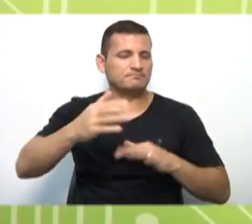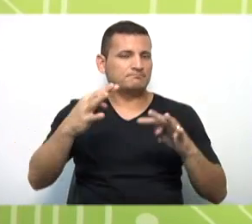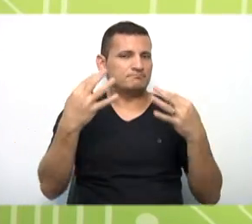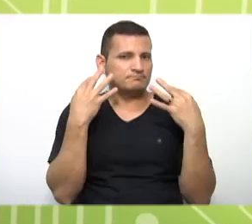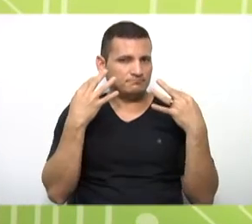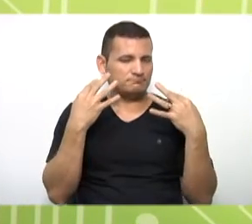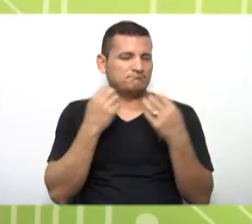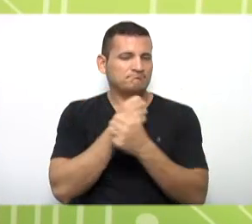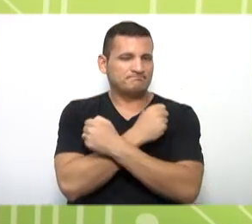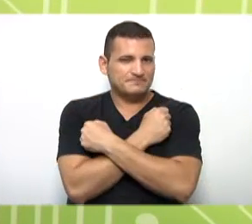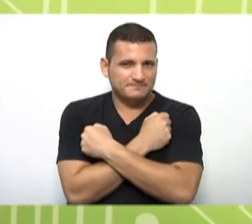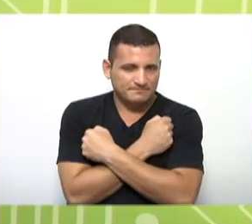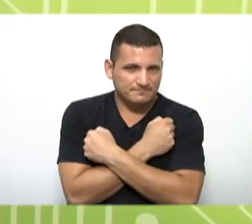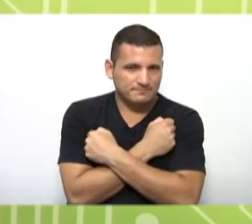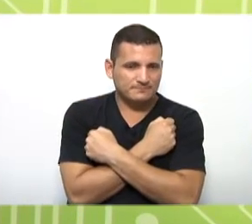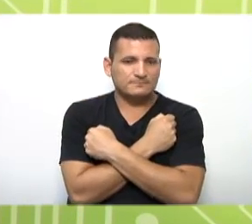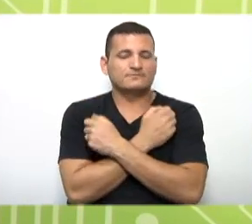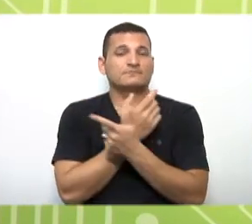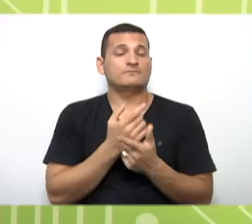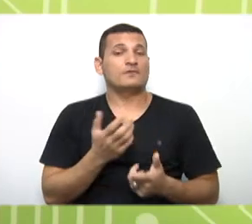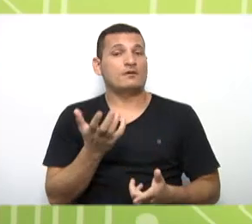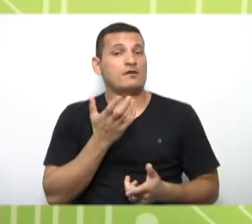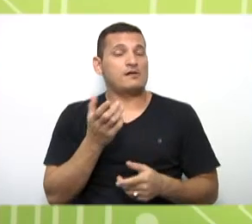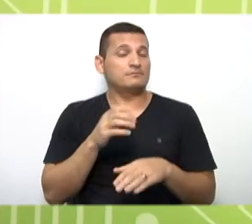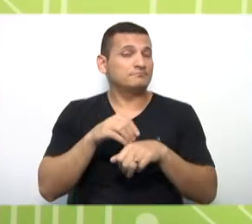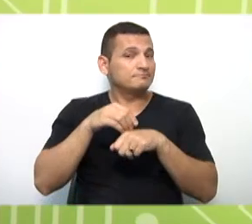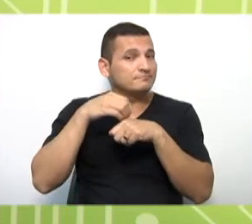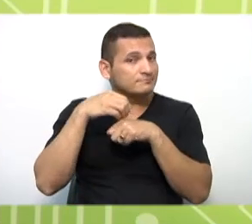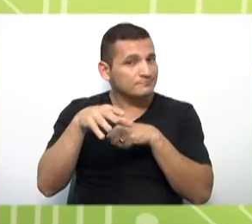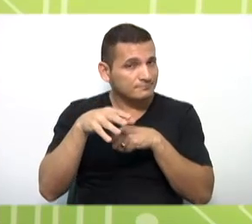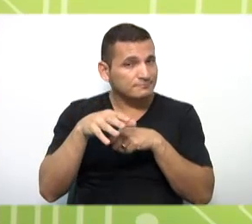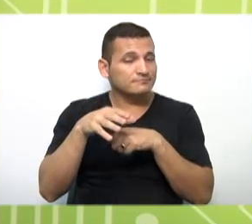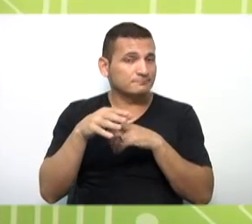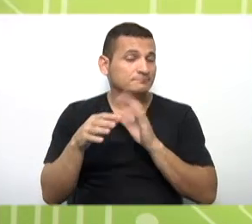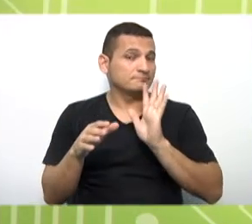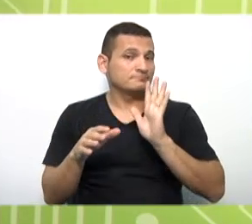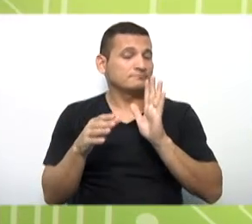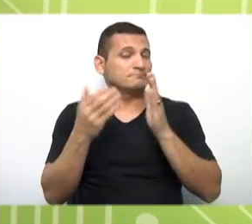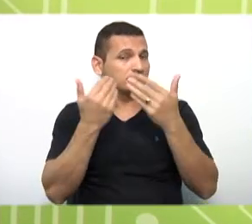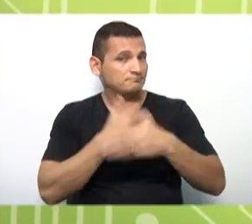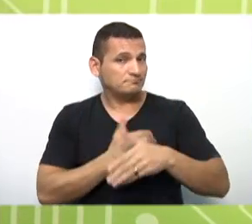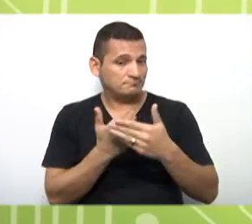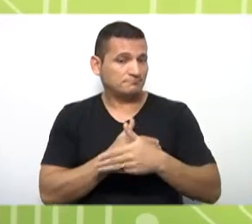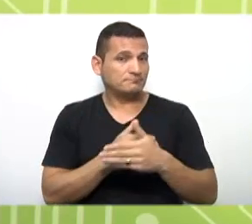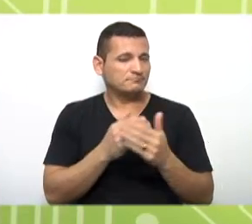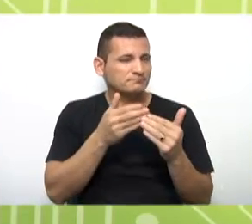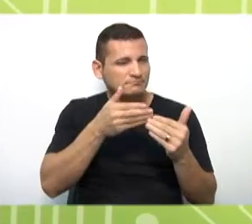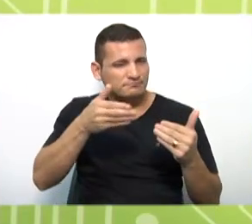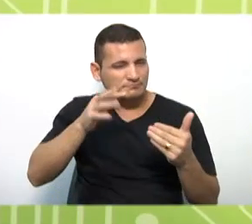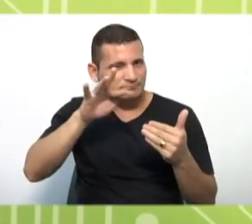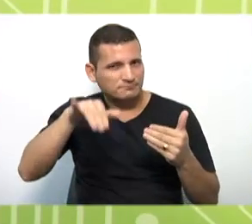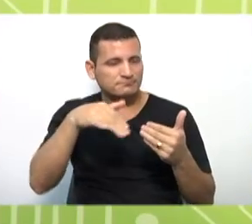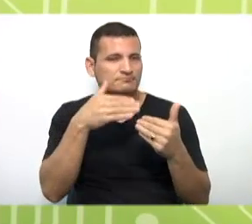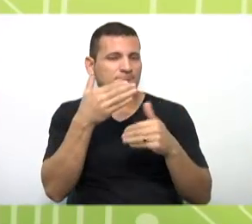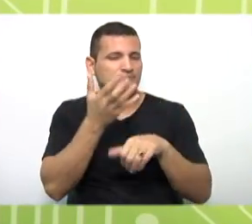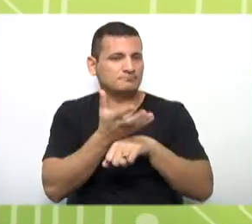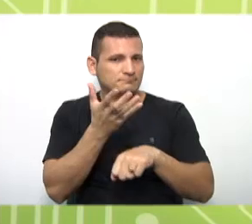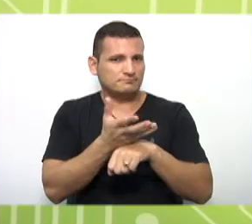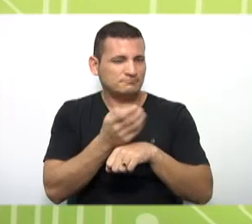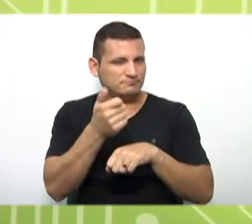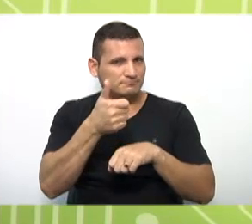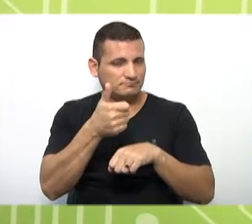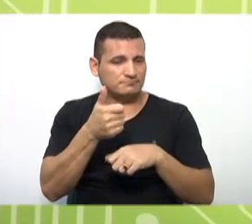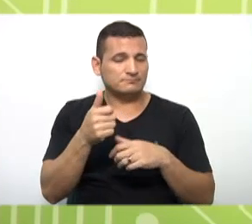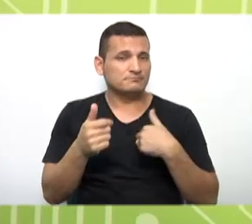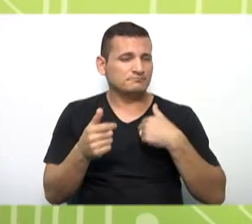Um forte abraço para vocês, mas quero deixar uma dica aqui para nossa avaliação. Estamos na reta final da disciplina. Como